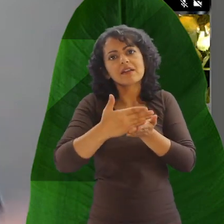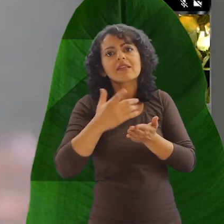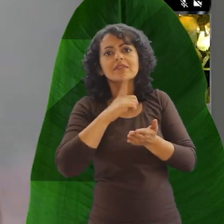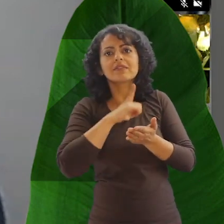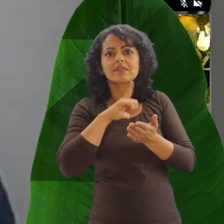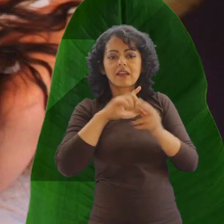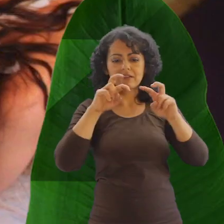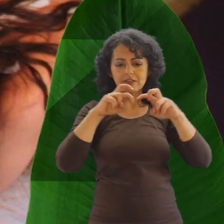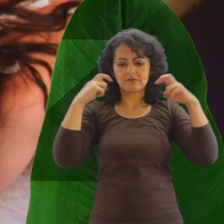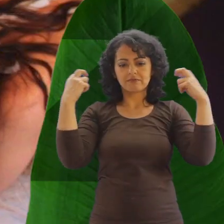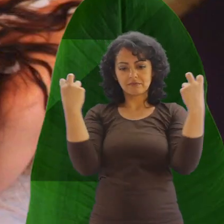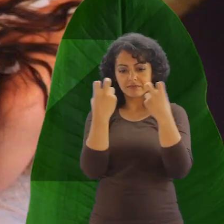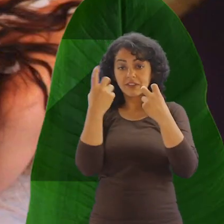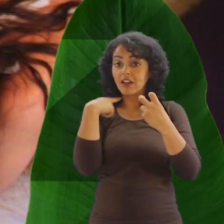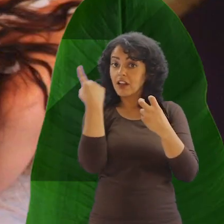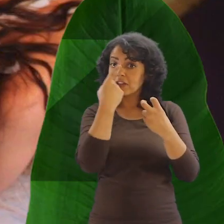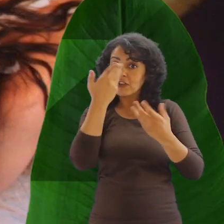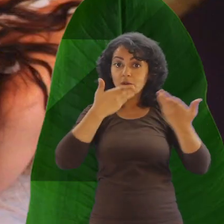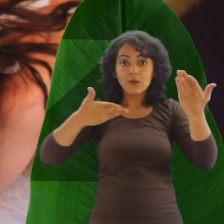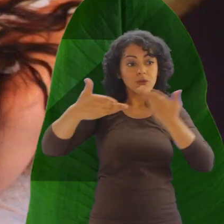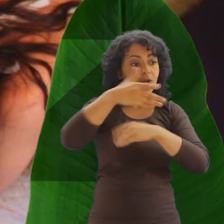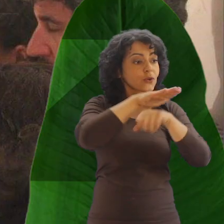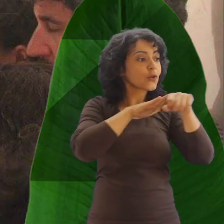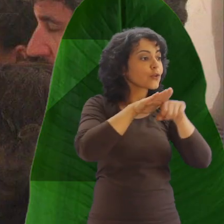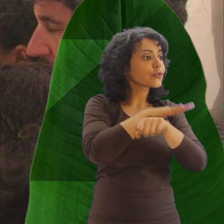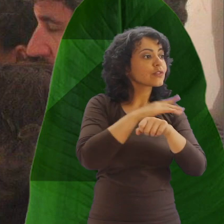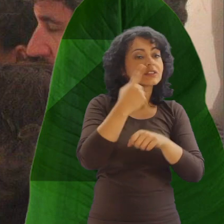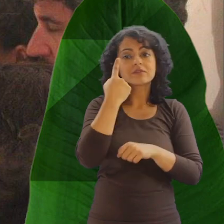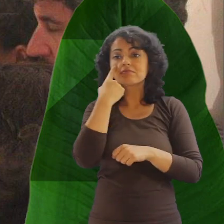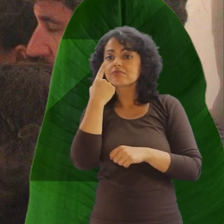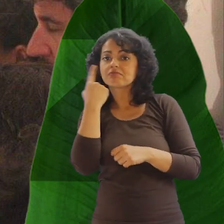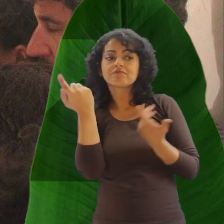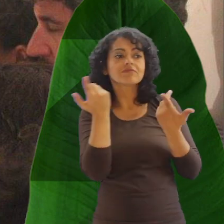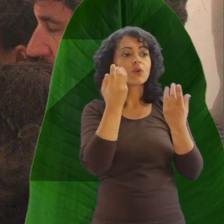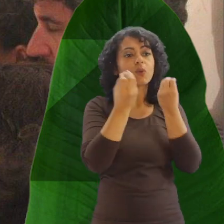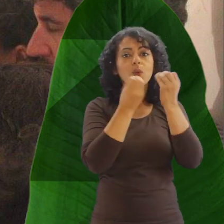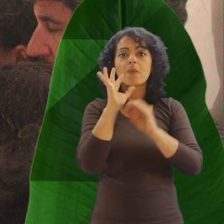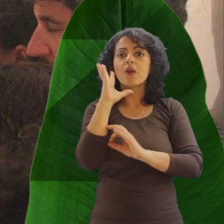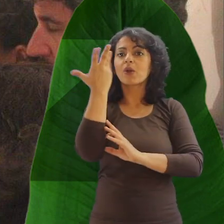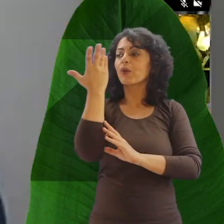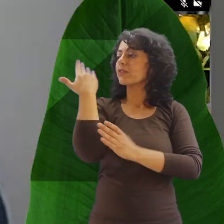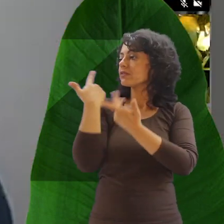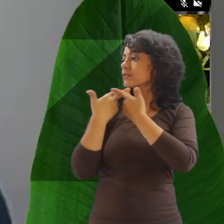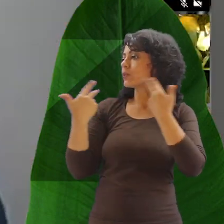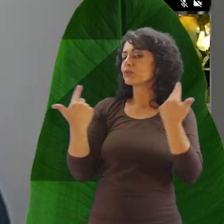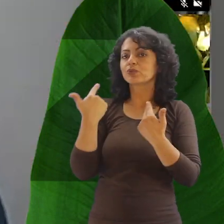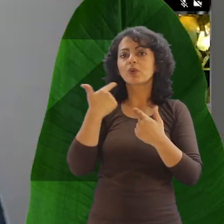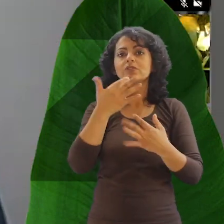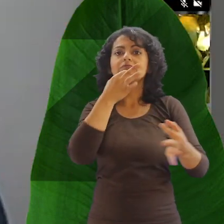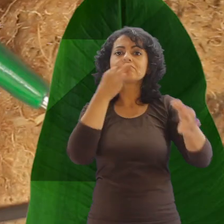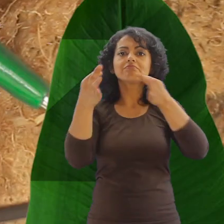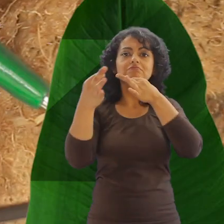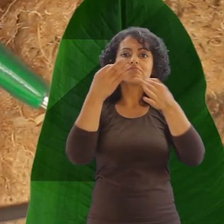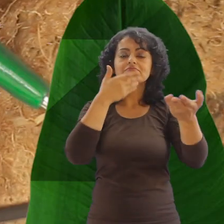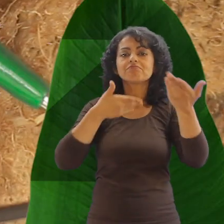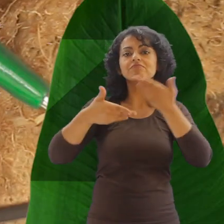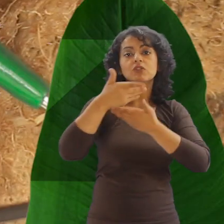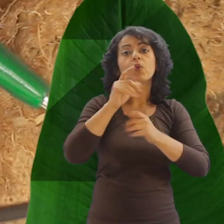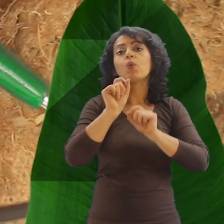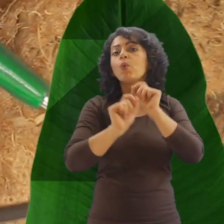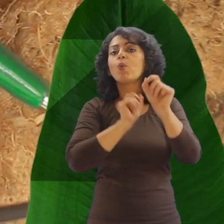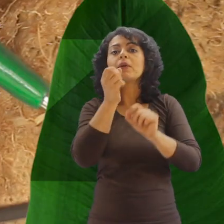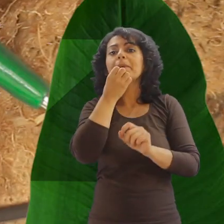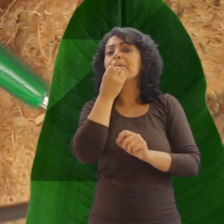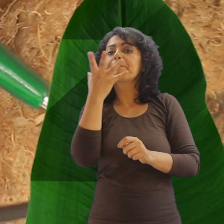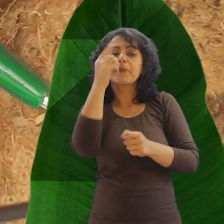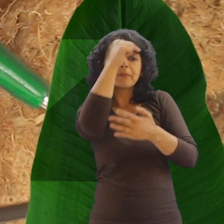fazia rodas de conversa, onde a gente olhava para o que aconteceu com os comunitários e com os atores locais, e a gente levantava